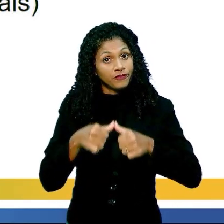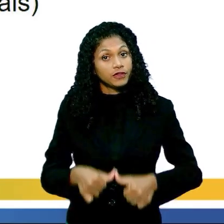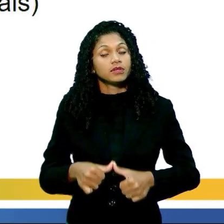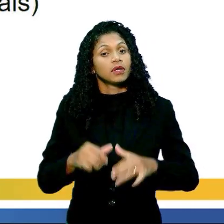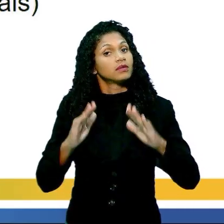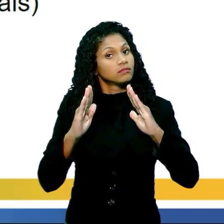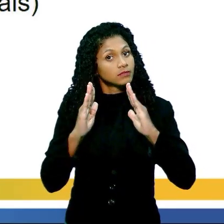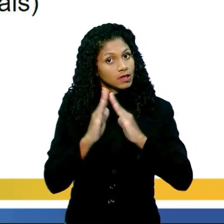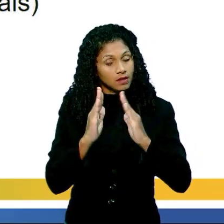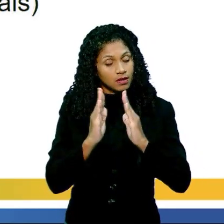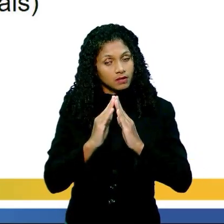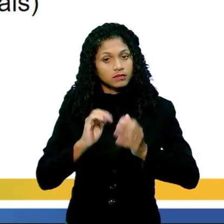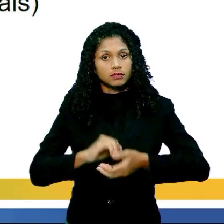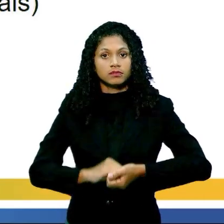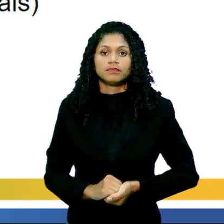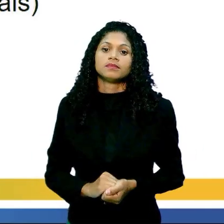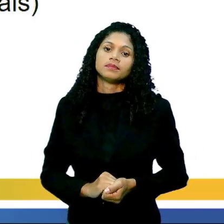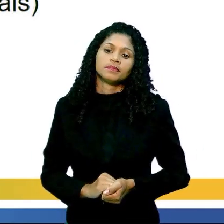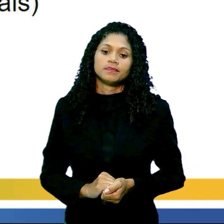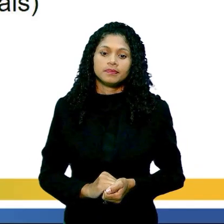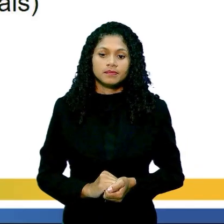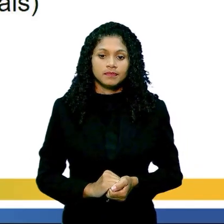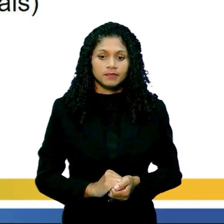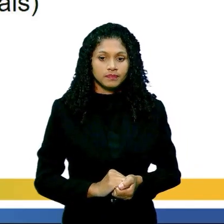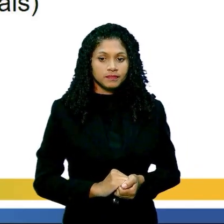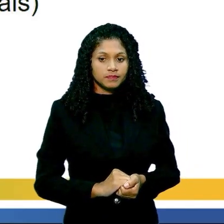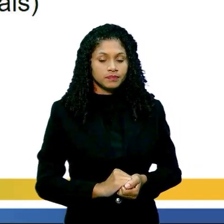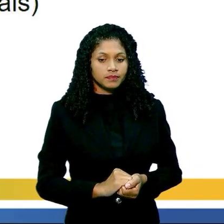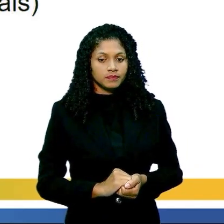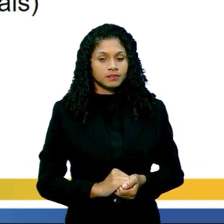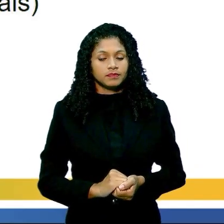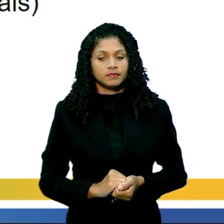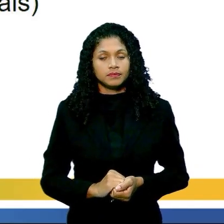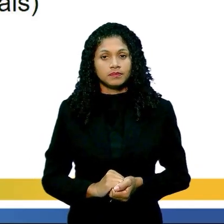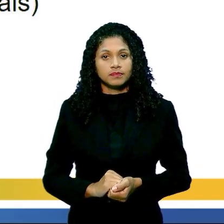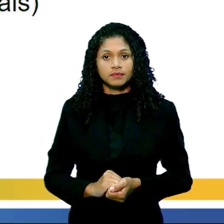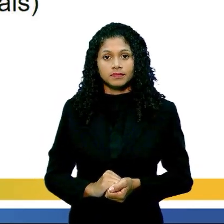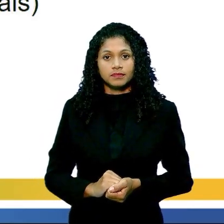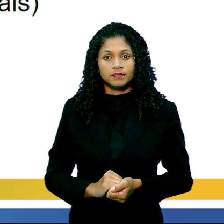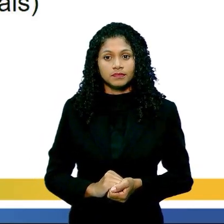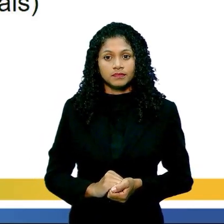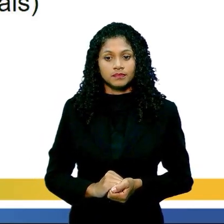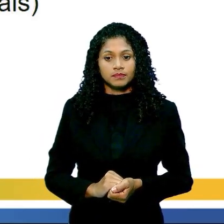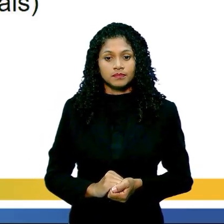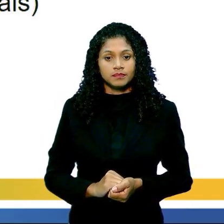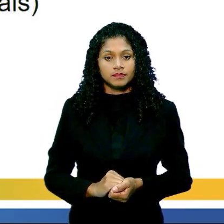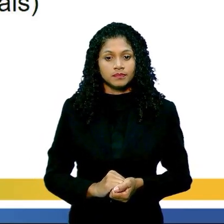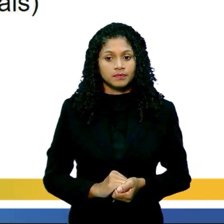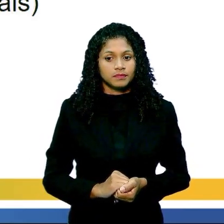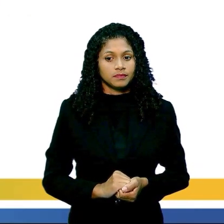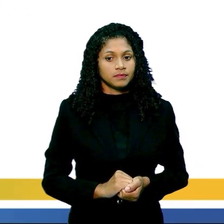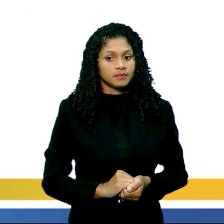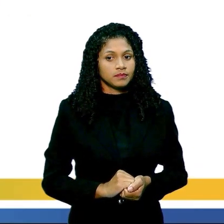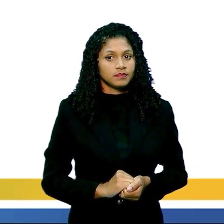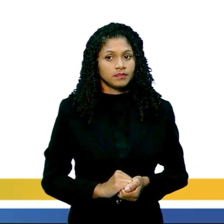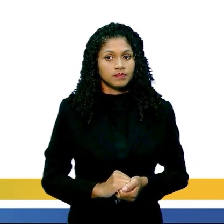uma preferência, você vai notar que ela está escrita no presente simples.